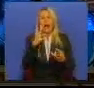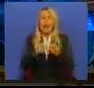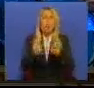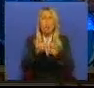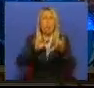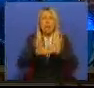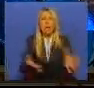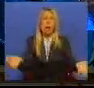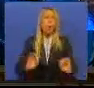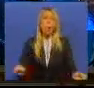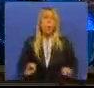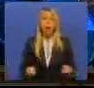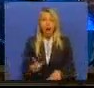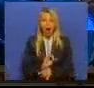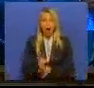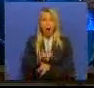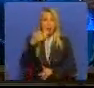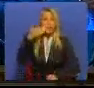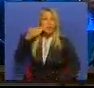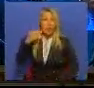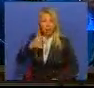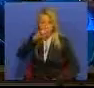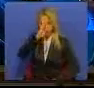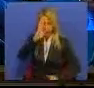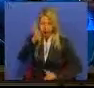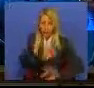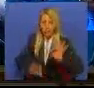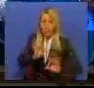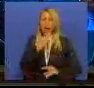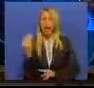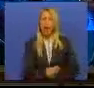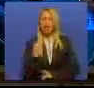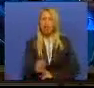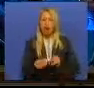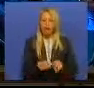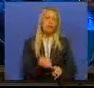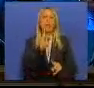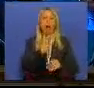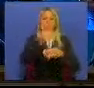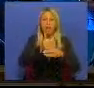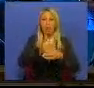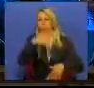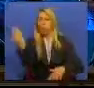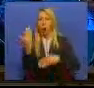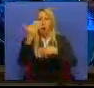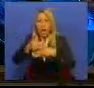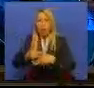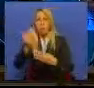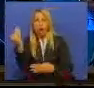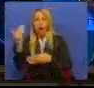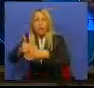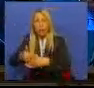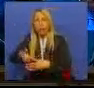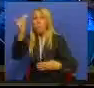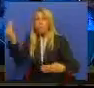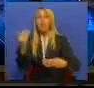jovens para ultrapassar obstáculos e obterem resultados, que é o que acontece depois da vida escolar, quando entram no mercado